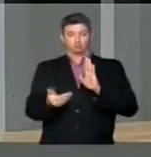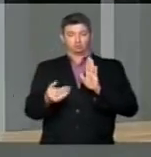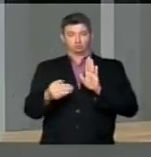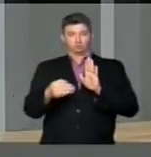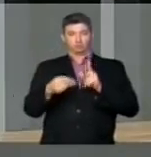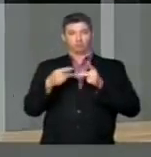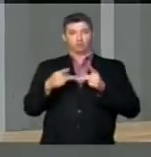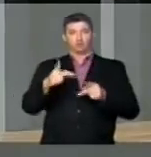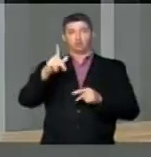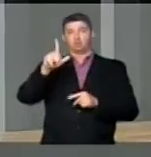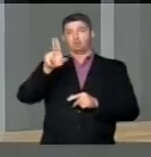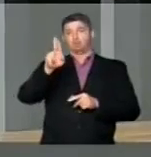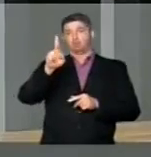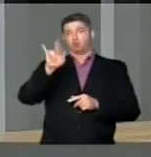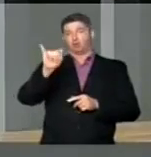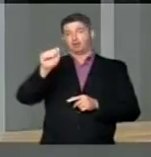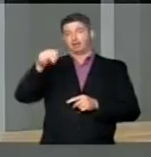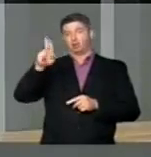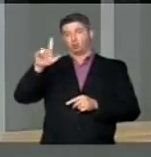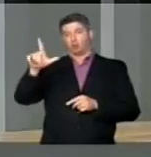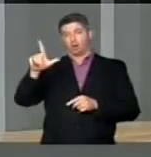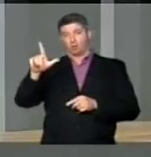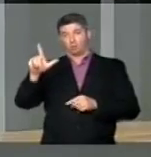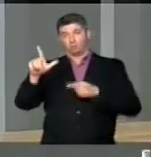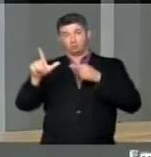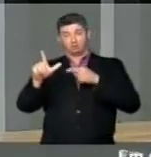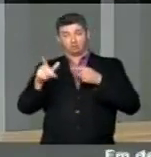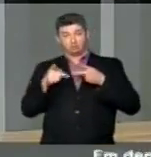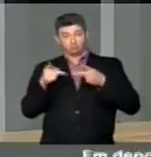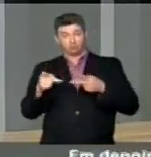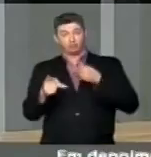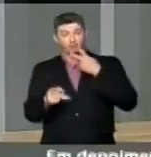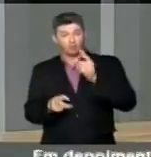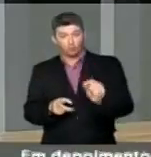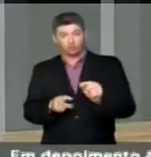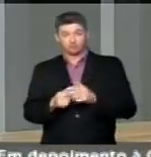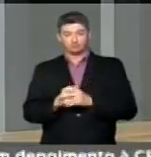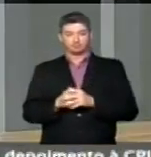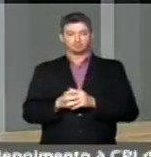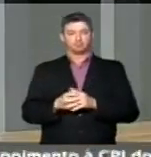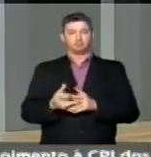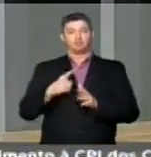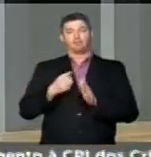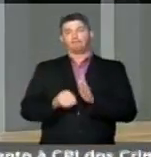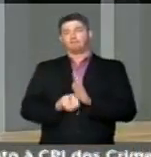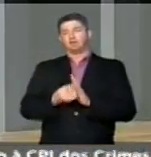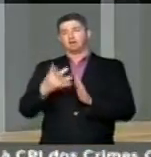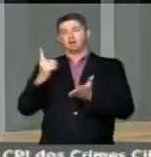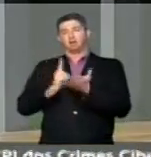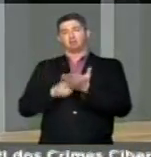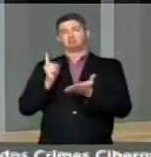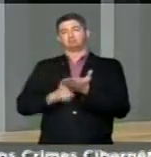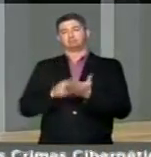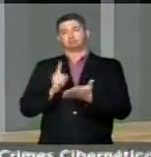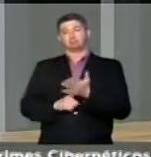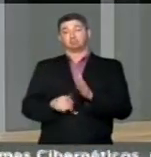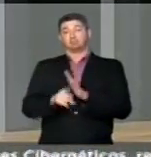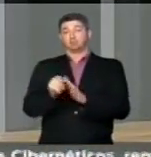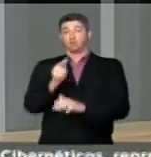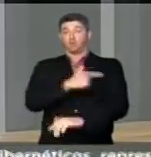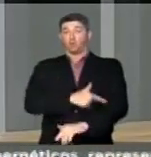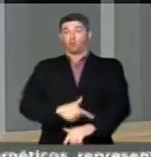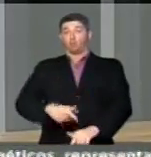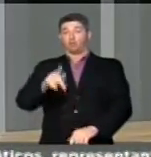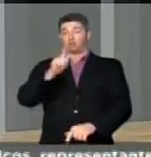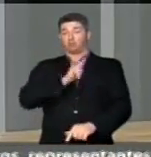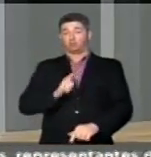plano plurianual. E esse plano plurianual trazia vários compromissos em relação ao comportamento do